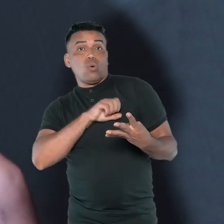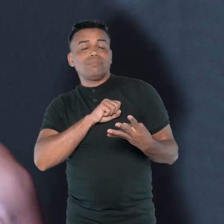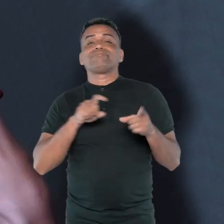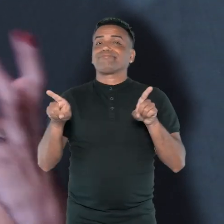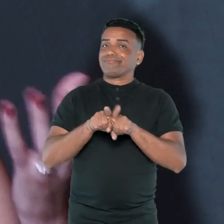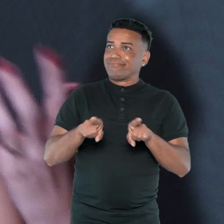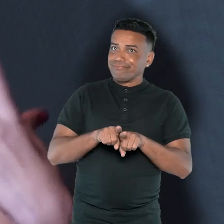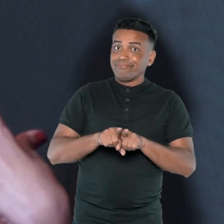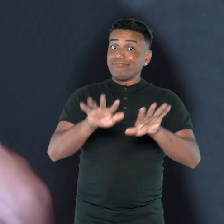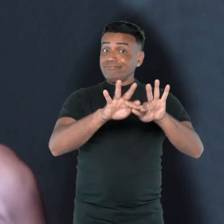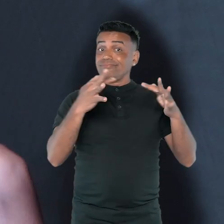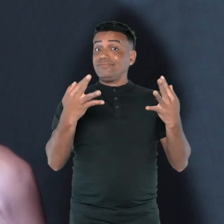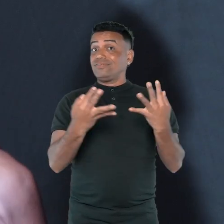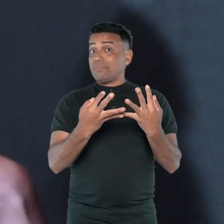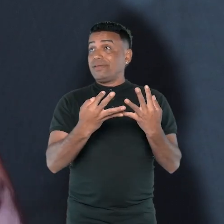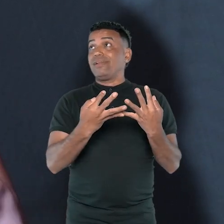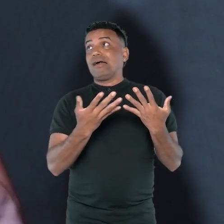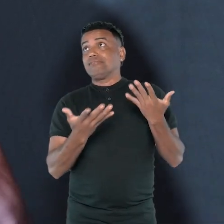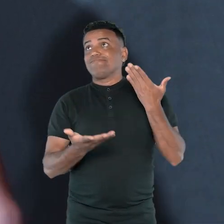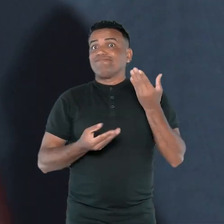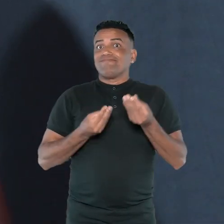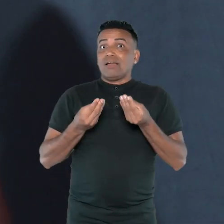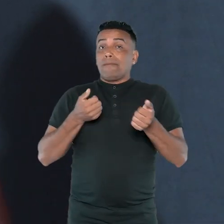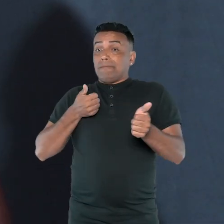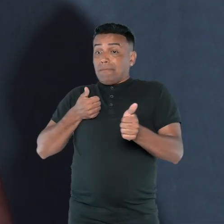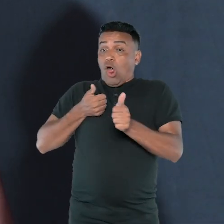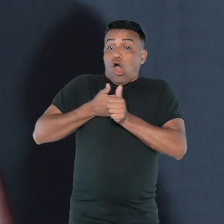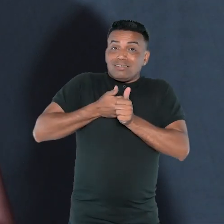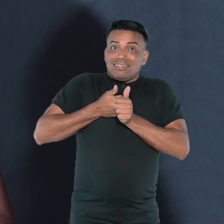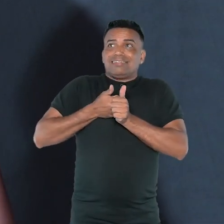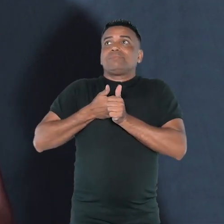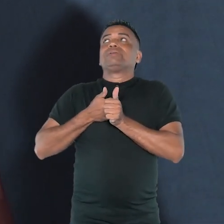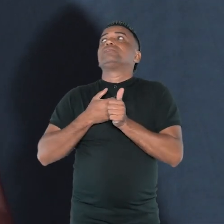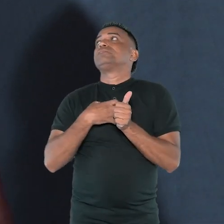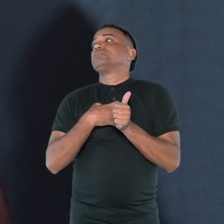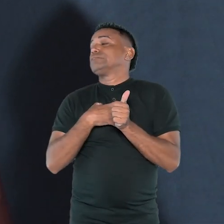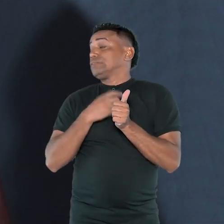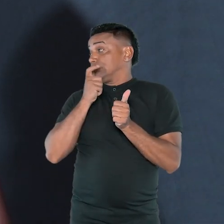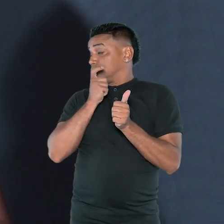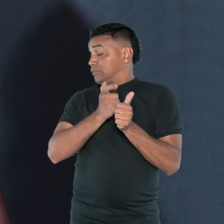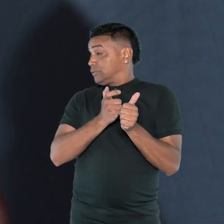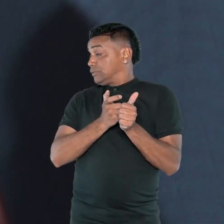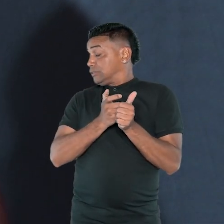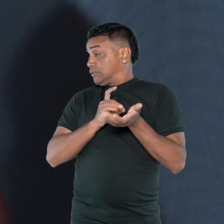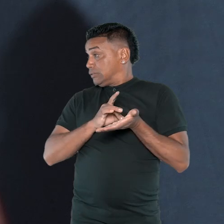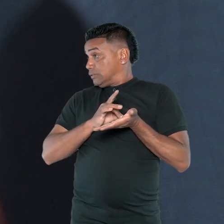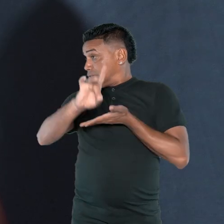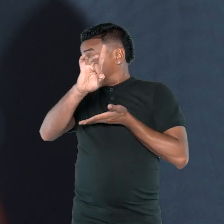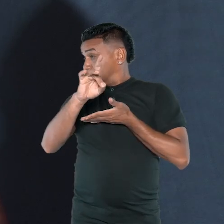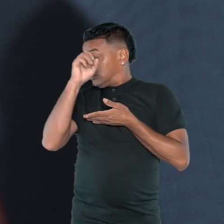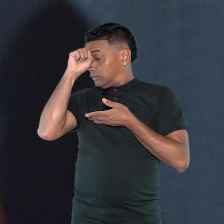mesmo tempo, quando essa família fica próxima demais, né, vem sensações de nojo, de repulsa,